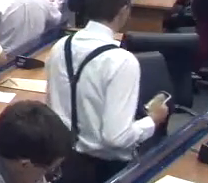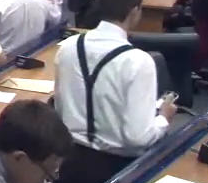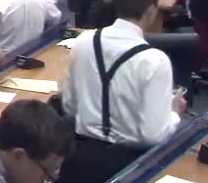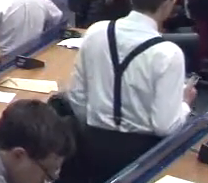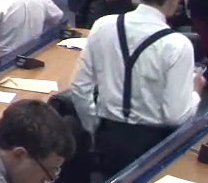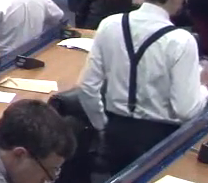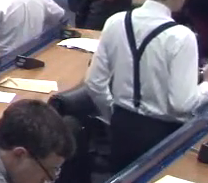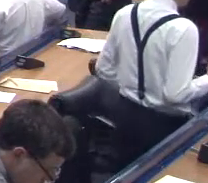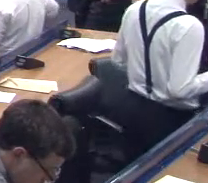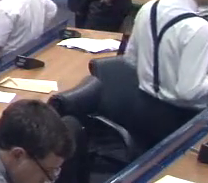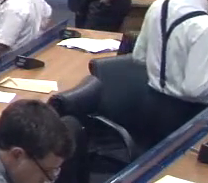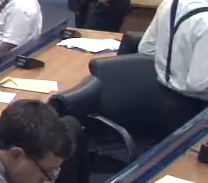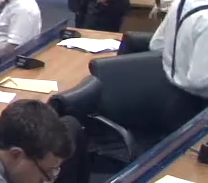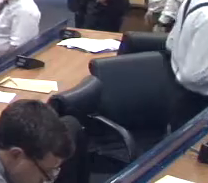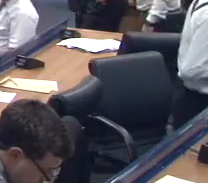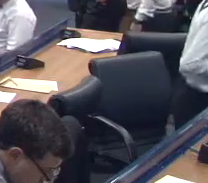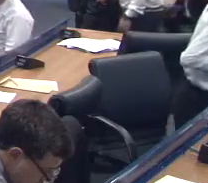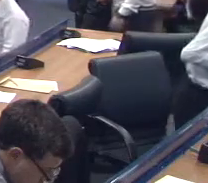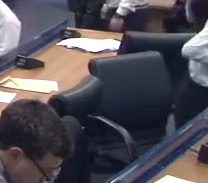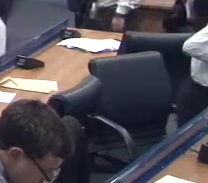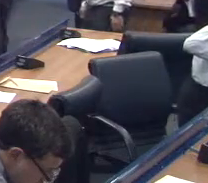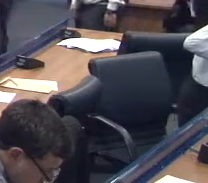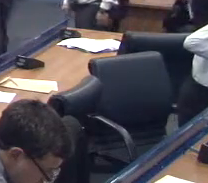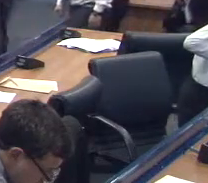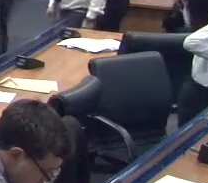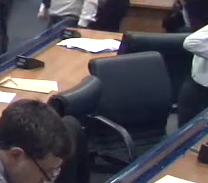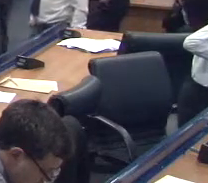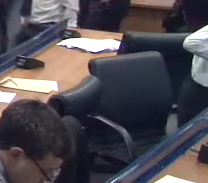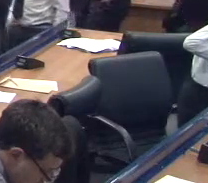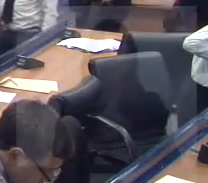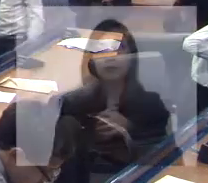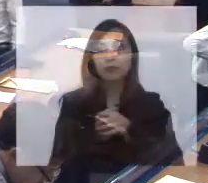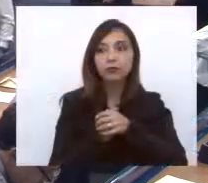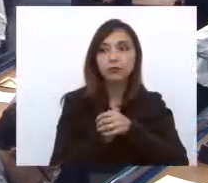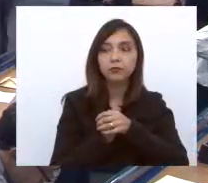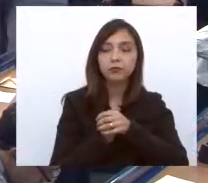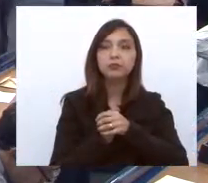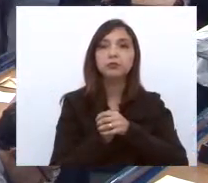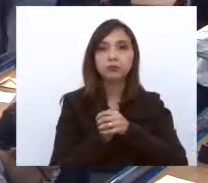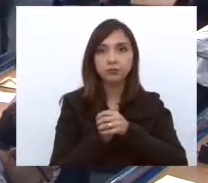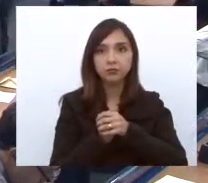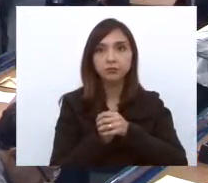votação, aprovado, modifique-se. Para justificar...